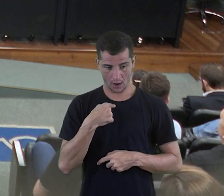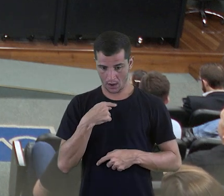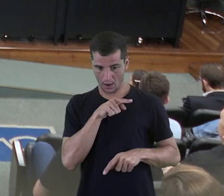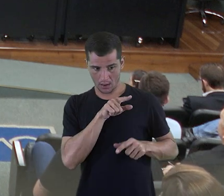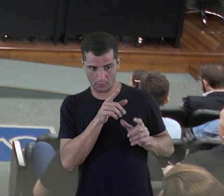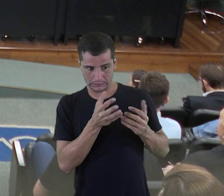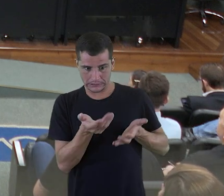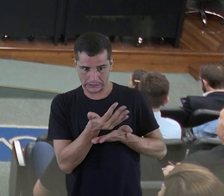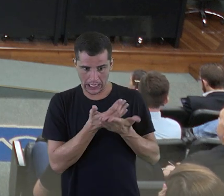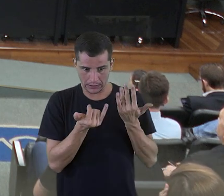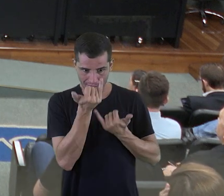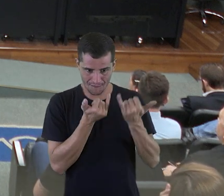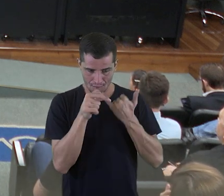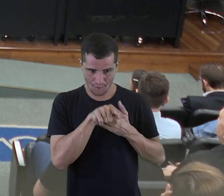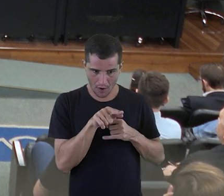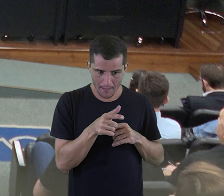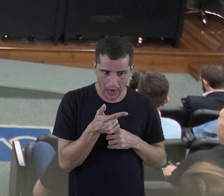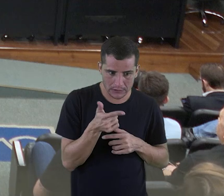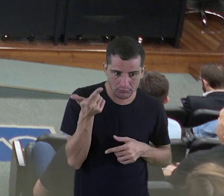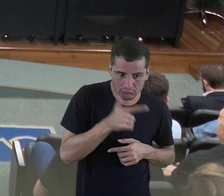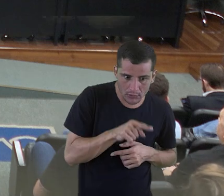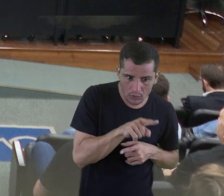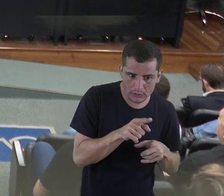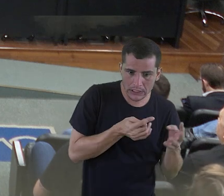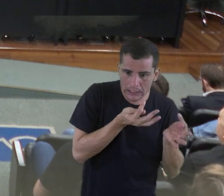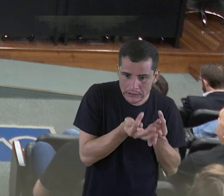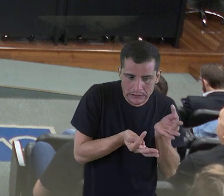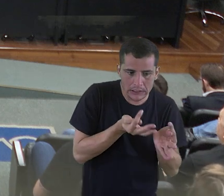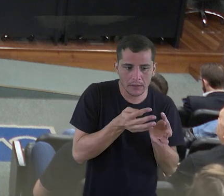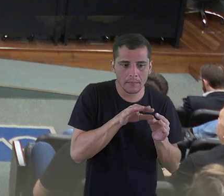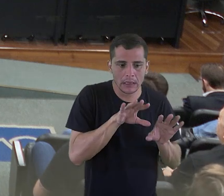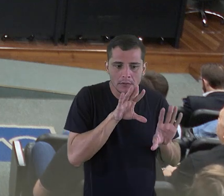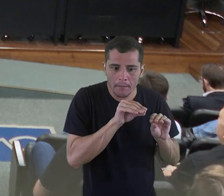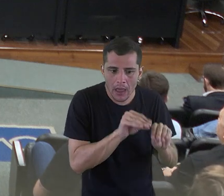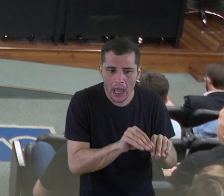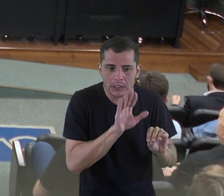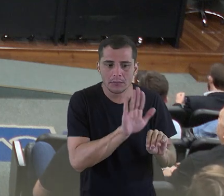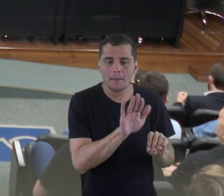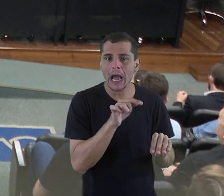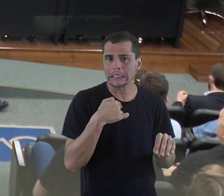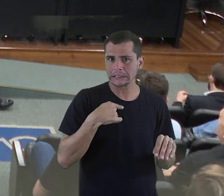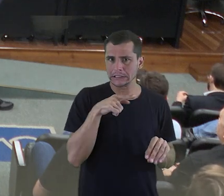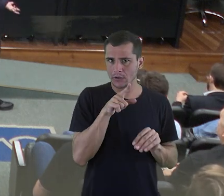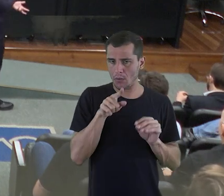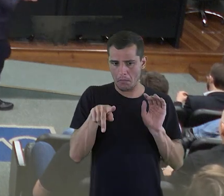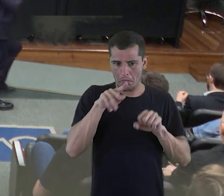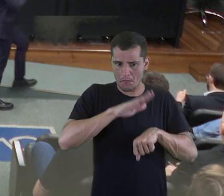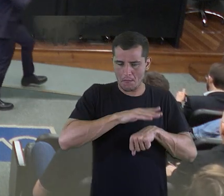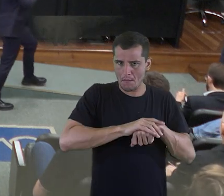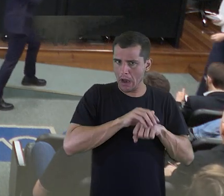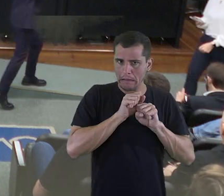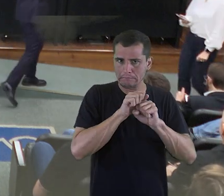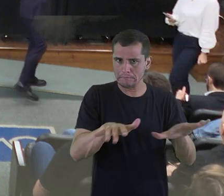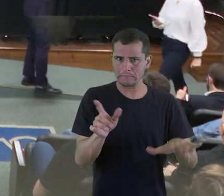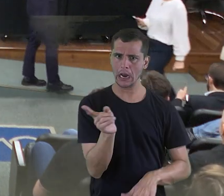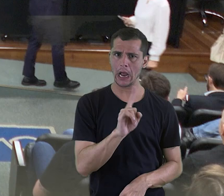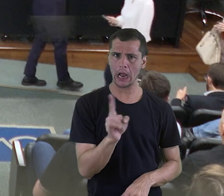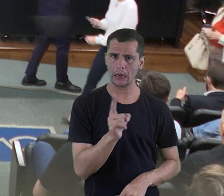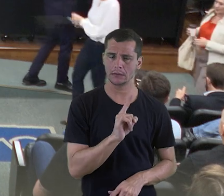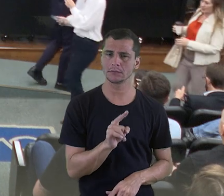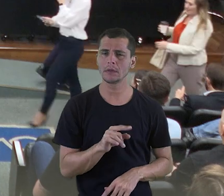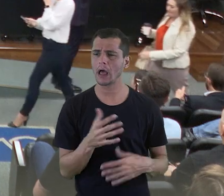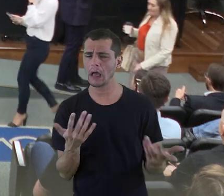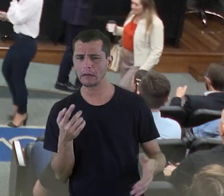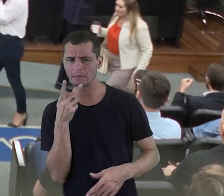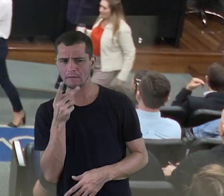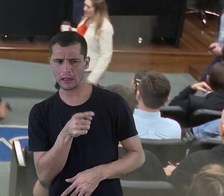daí vocês vão dizer ah tá bom Rodrigo voltamos a estacar zero porque olha quanta coisa que eu tenho que cumprir para dizer